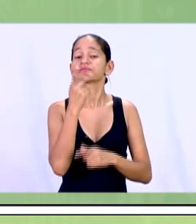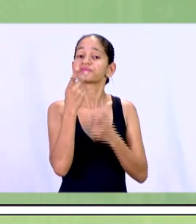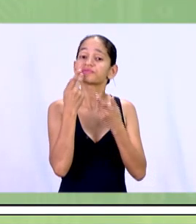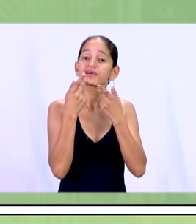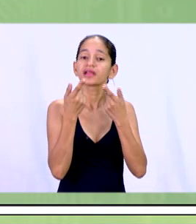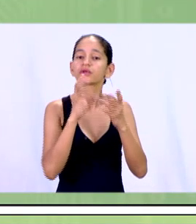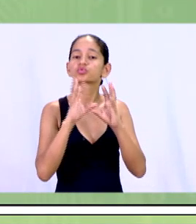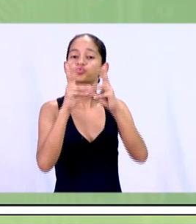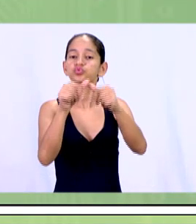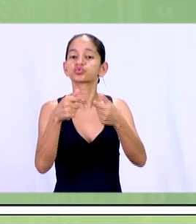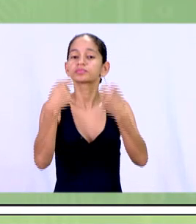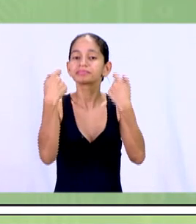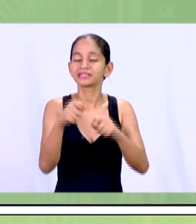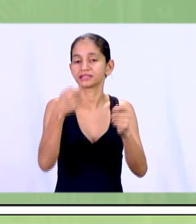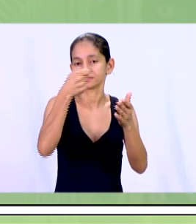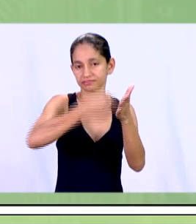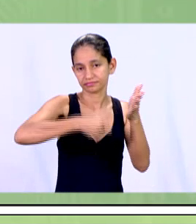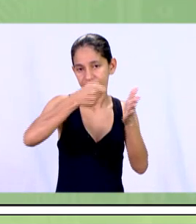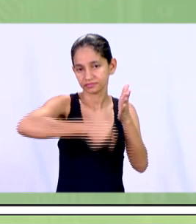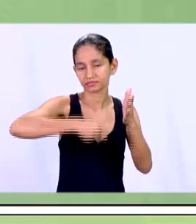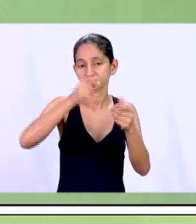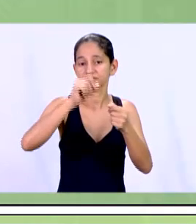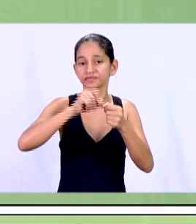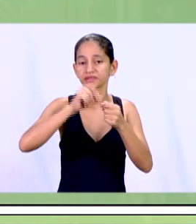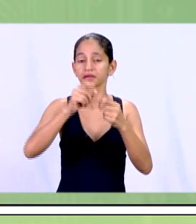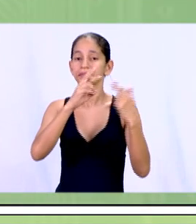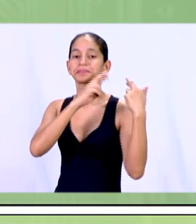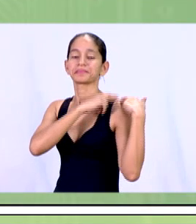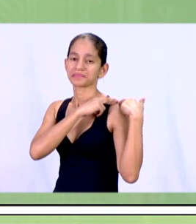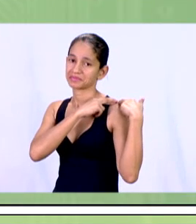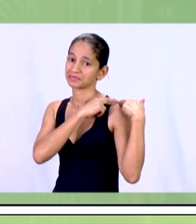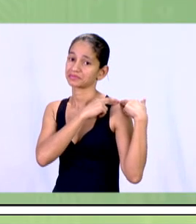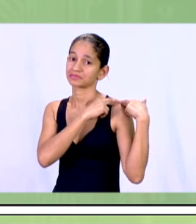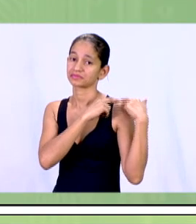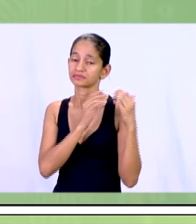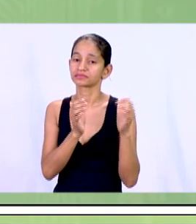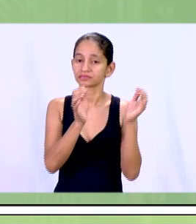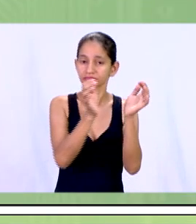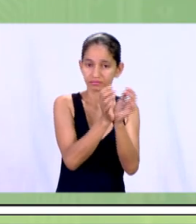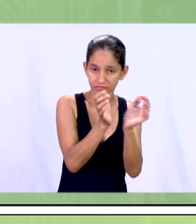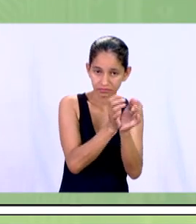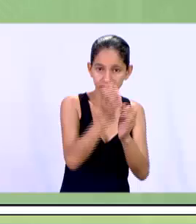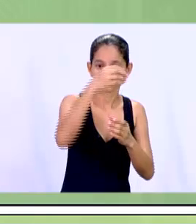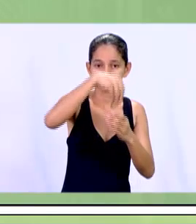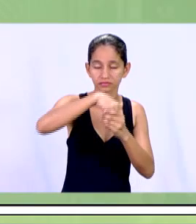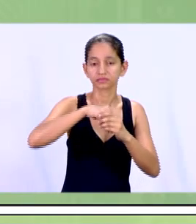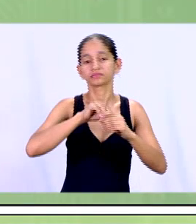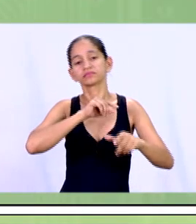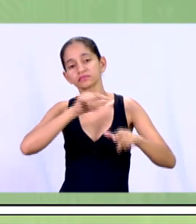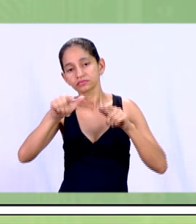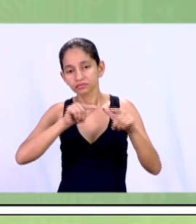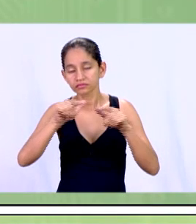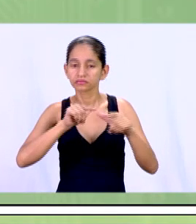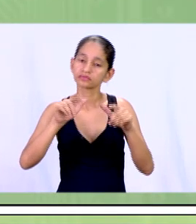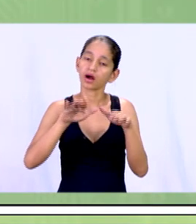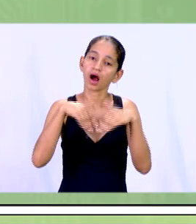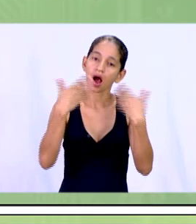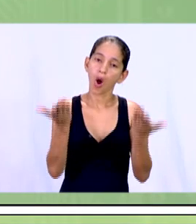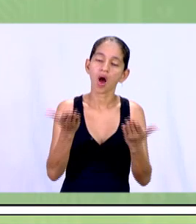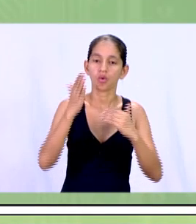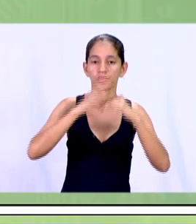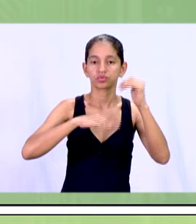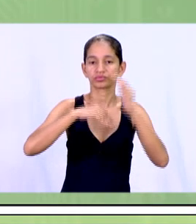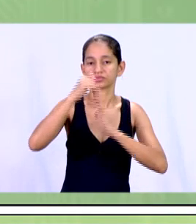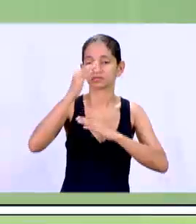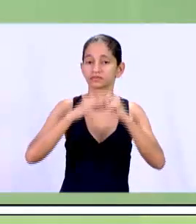deve fazer, né? O conjunto dos deveres exigidos no exercício de uma determinada profissão,